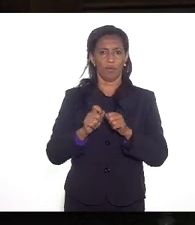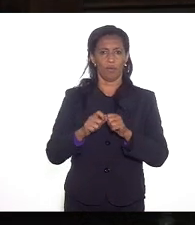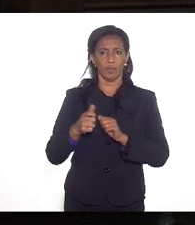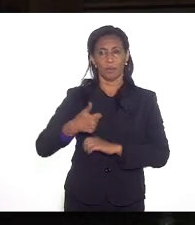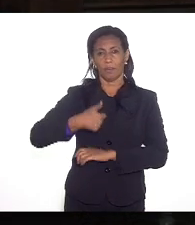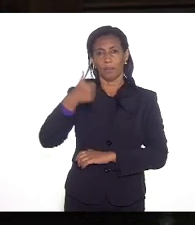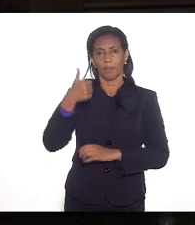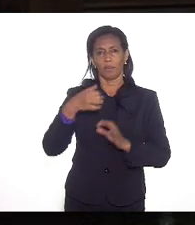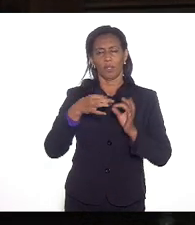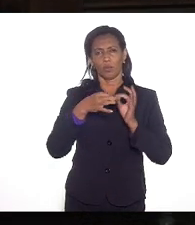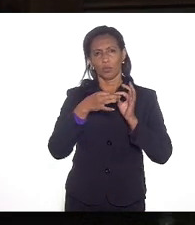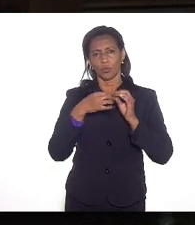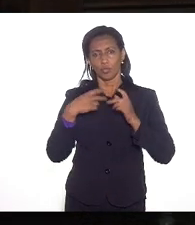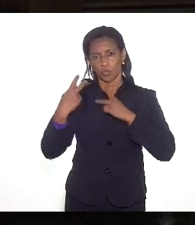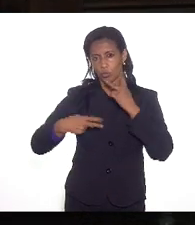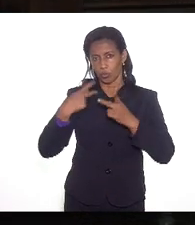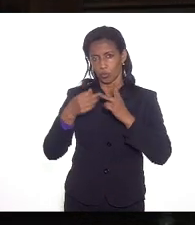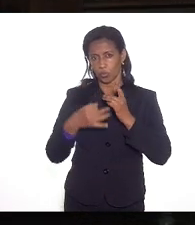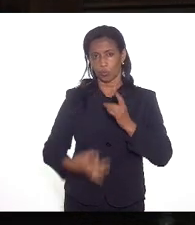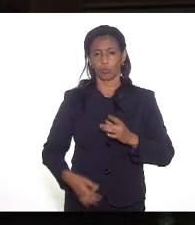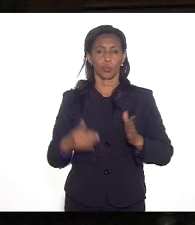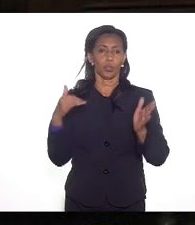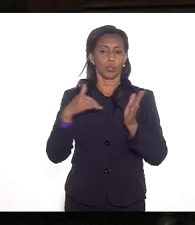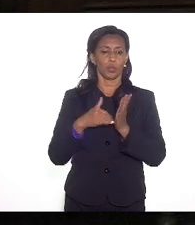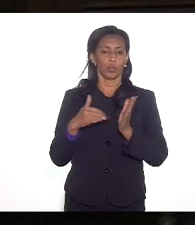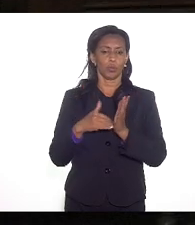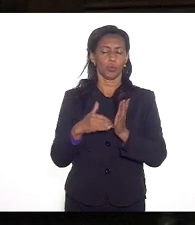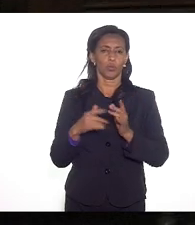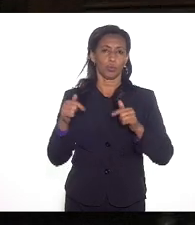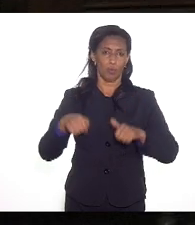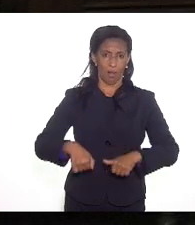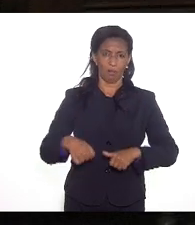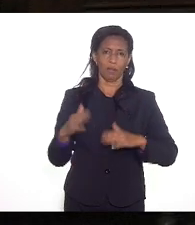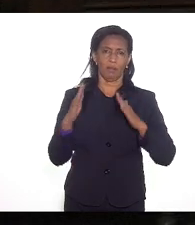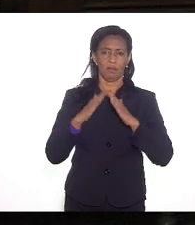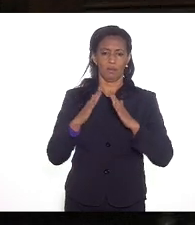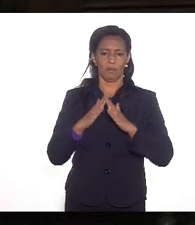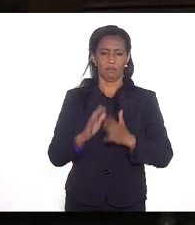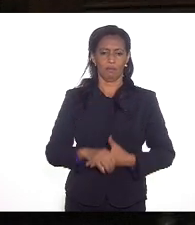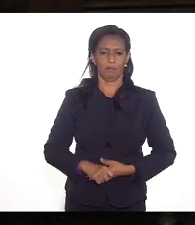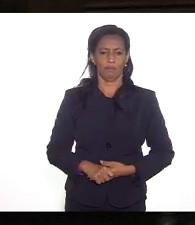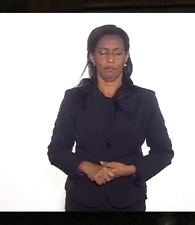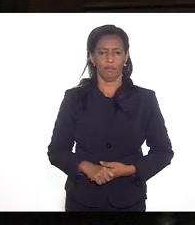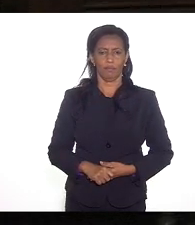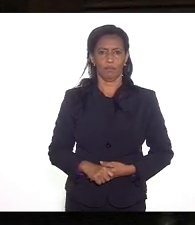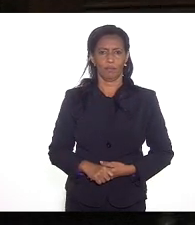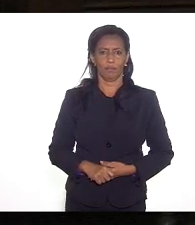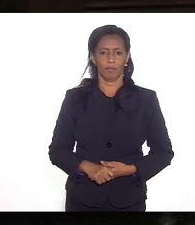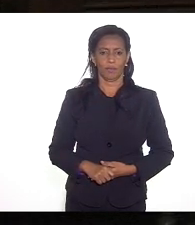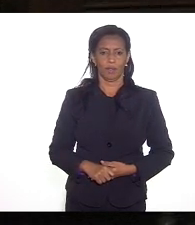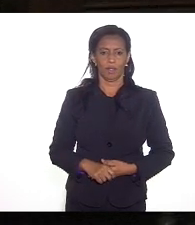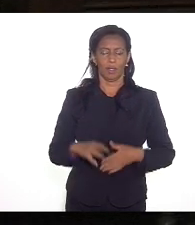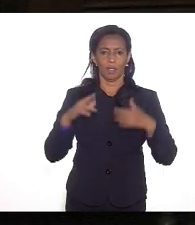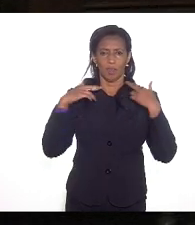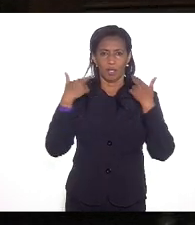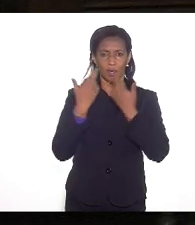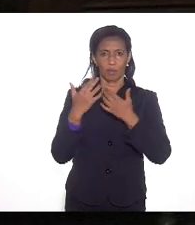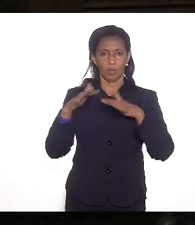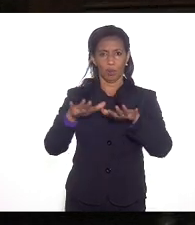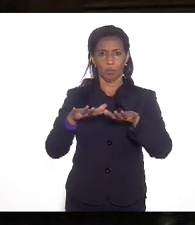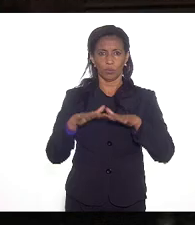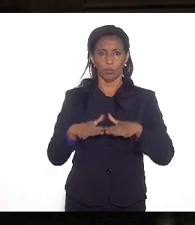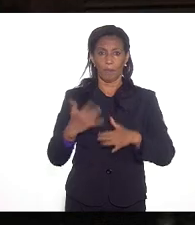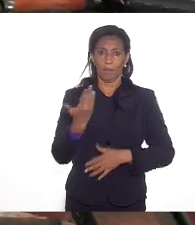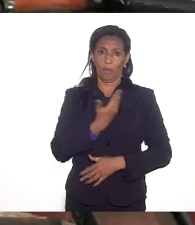fazia meu primeiro discurso desta Tribuna e o último discurso aqui nessa casa e em sessões Ordinárias tendo o senhor